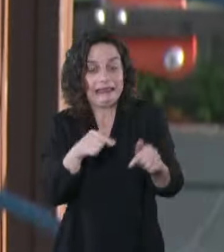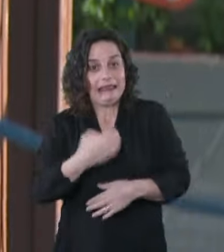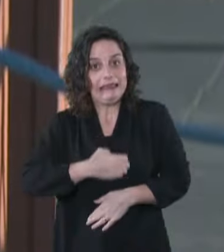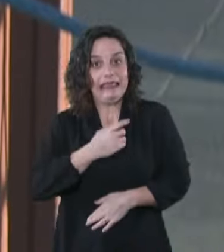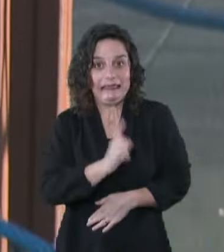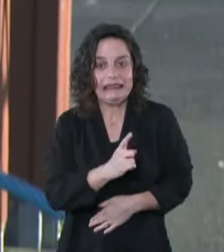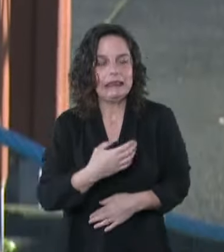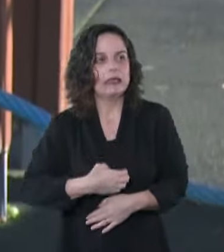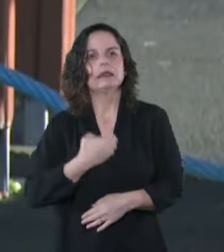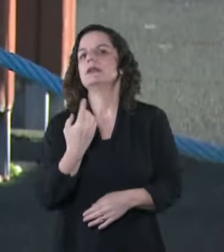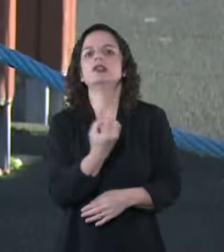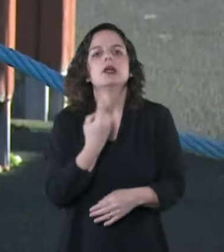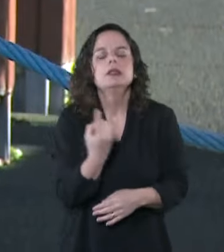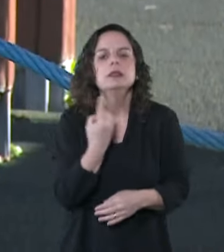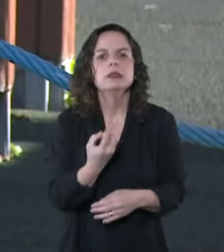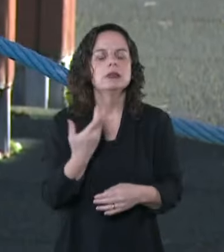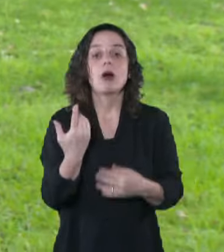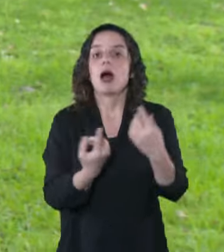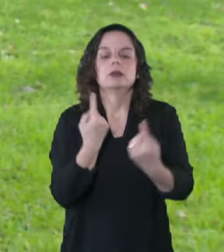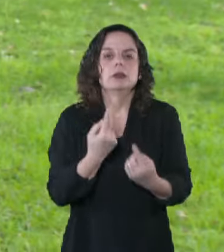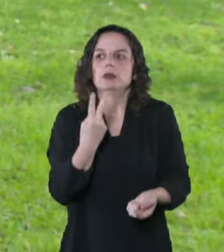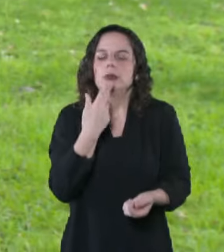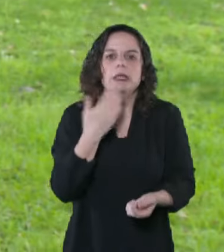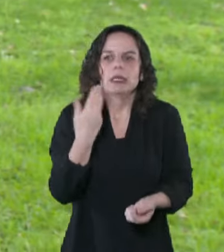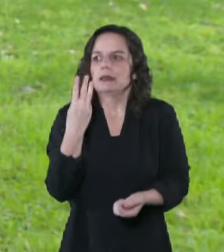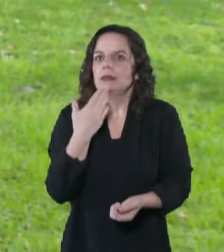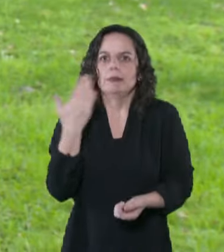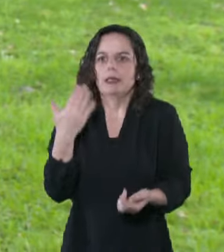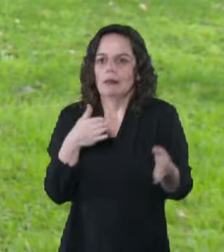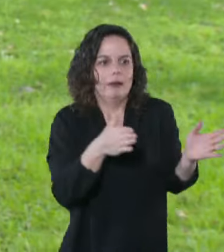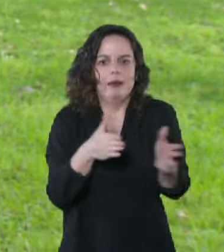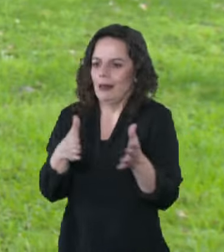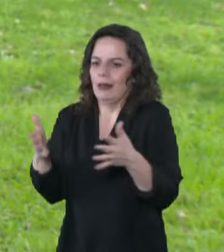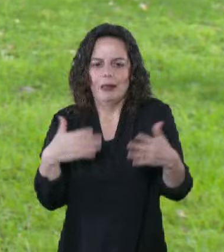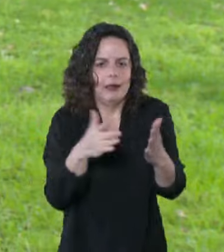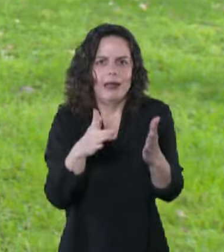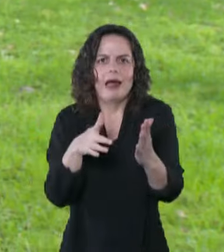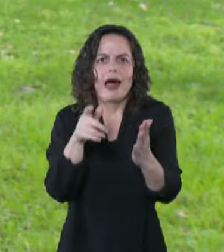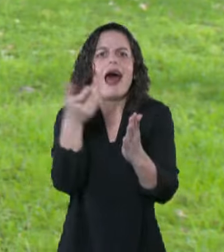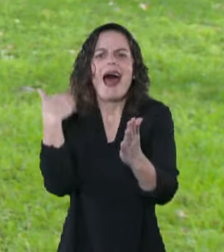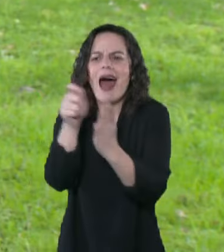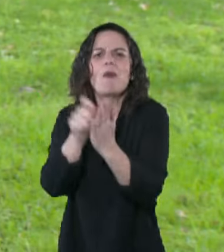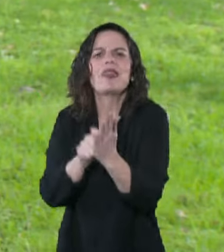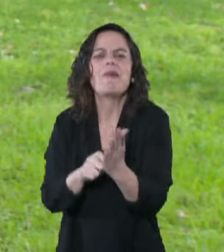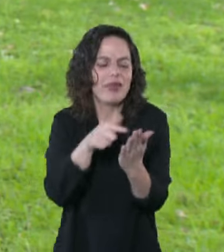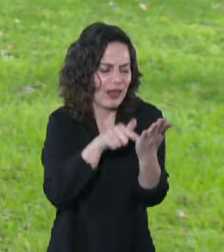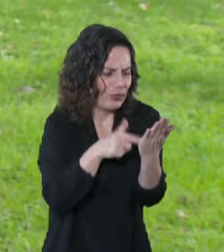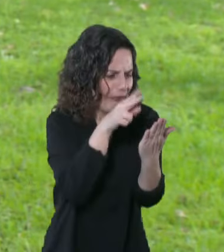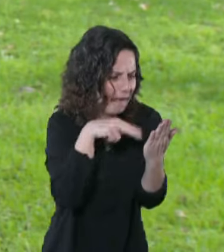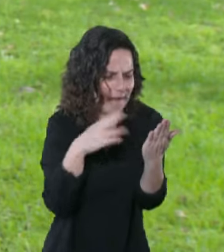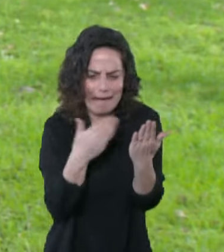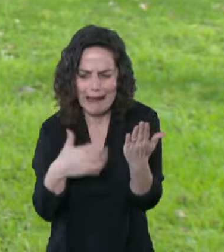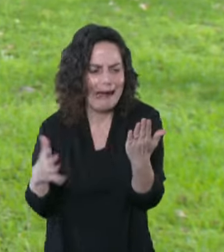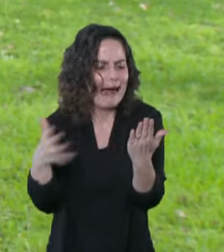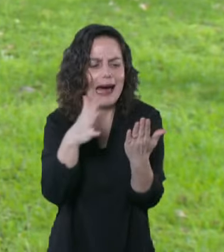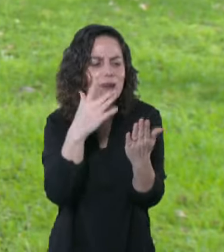mais sós, ou quando às vezes estamos às 2, 3 da manhã e sem saber para onde é que nos virar nos apontamentos, ou porquê? Mas não, há